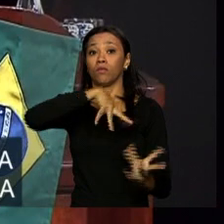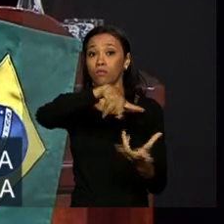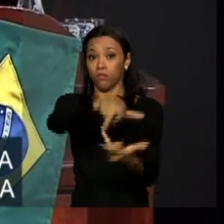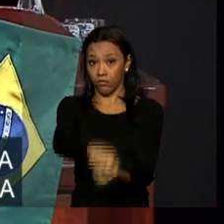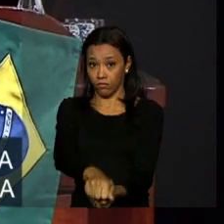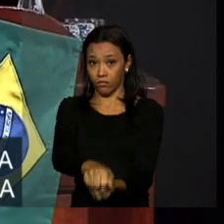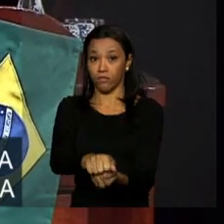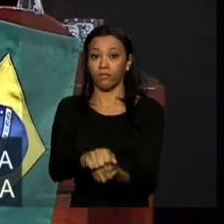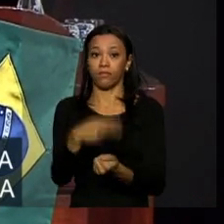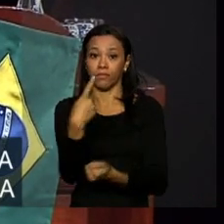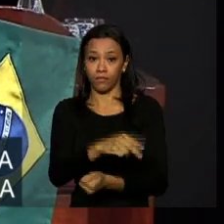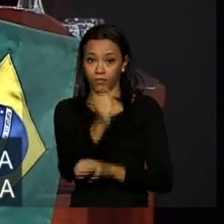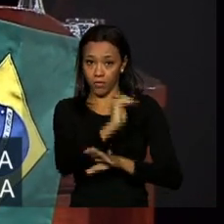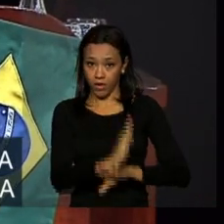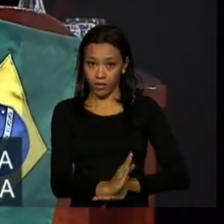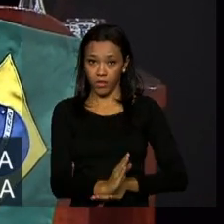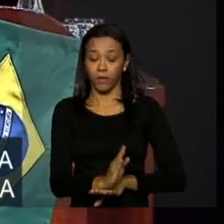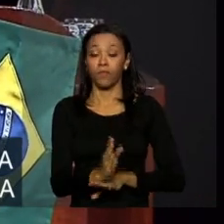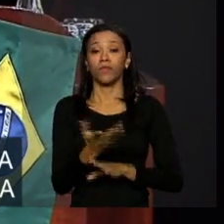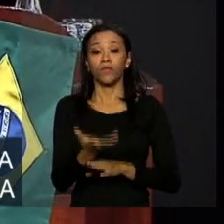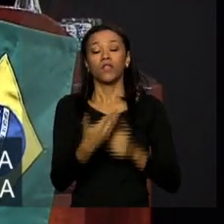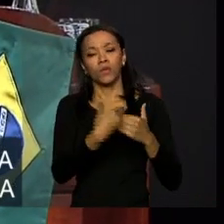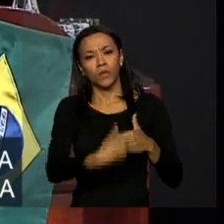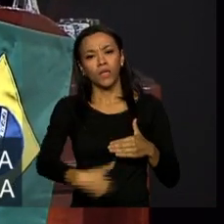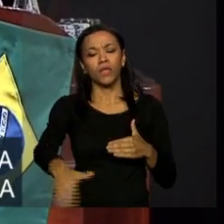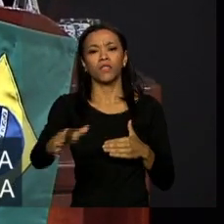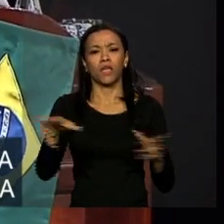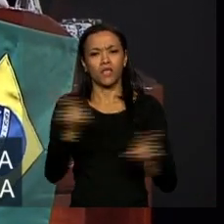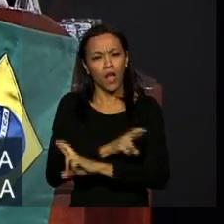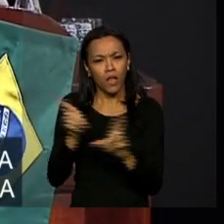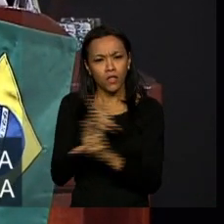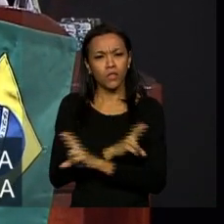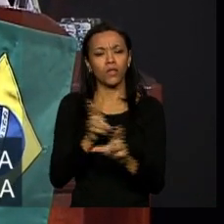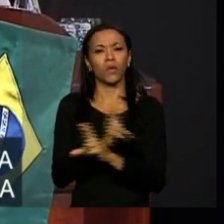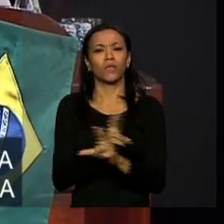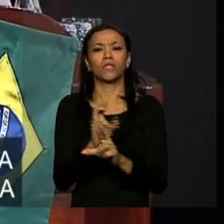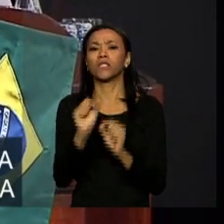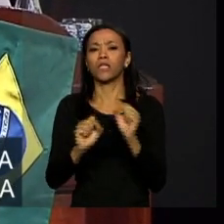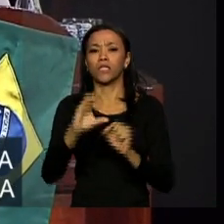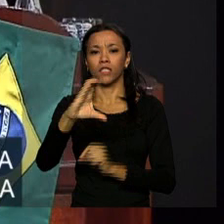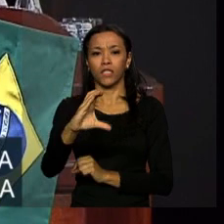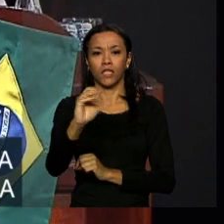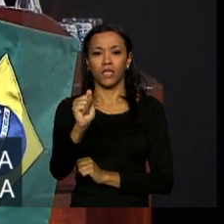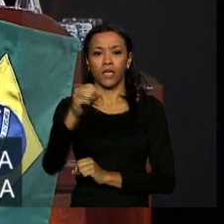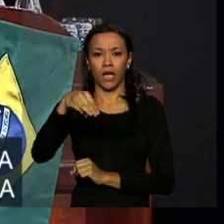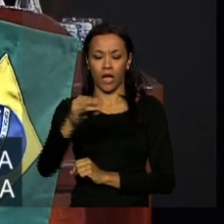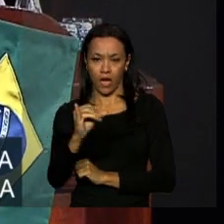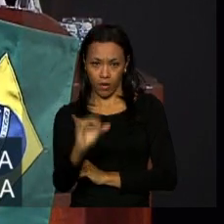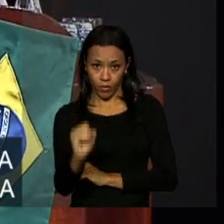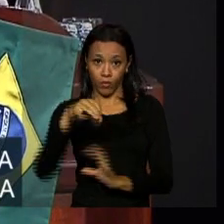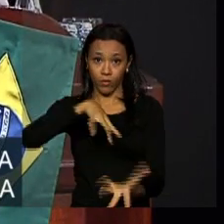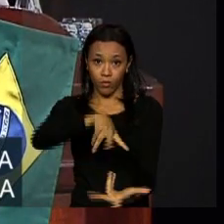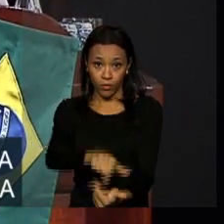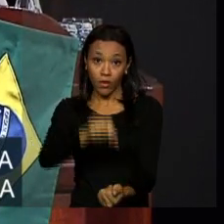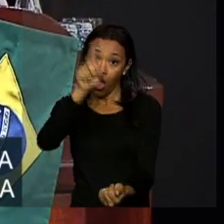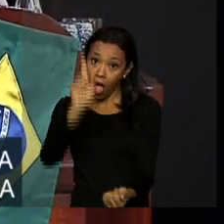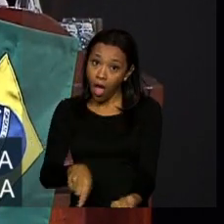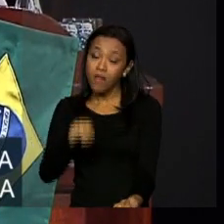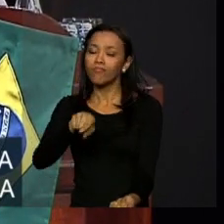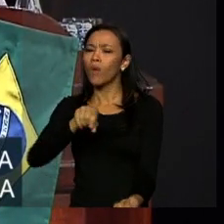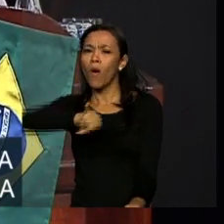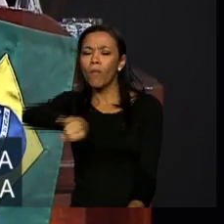das alterações nas relações cambiais no mundo Este é o momento também para